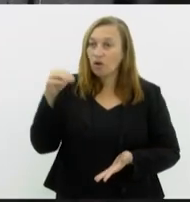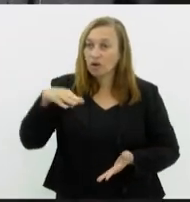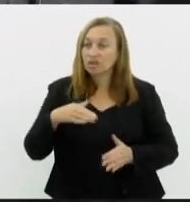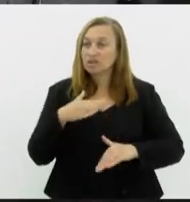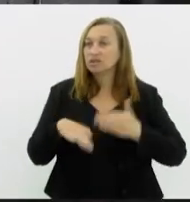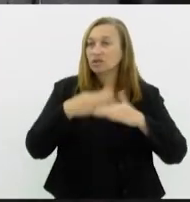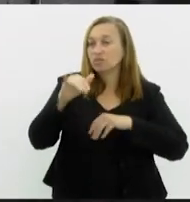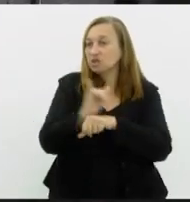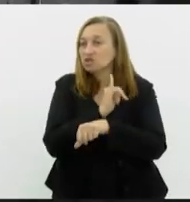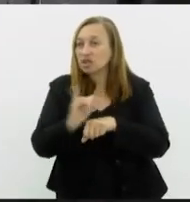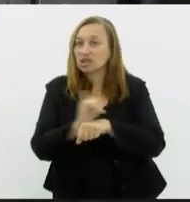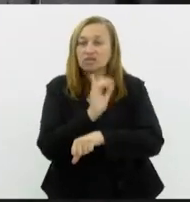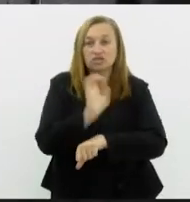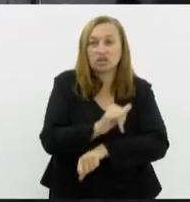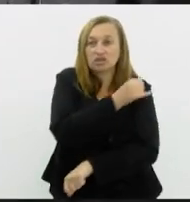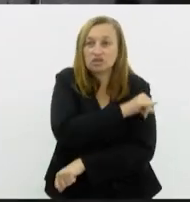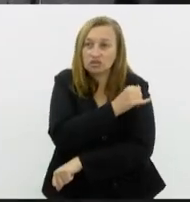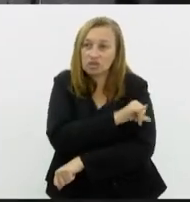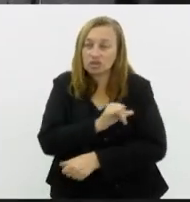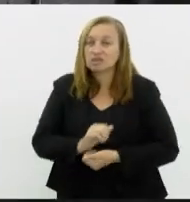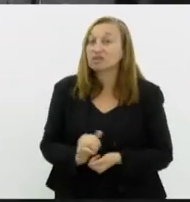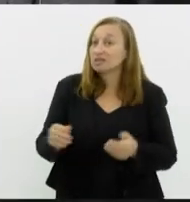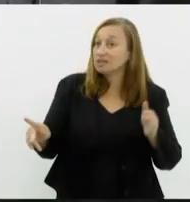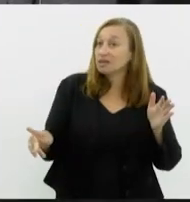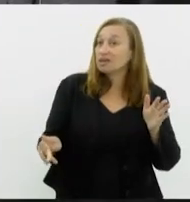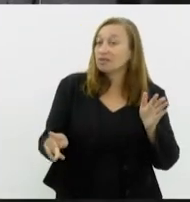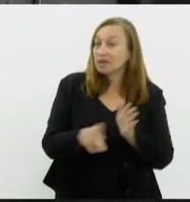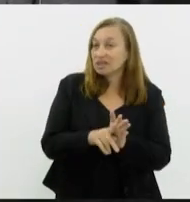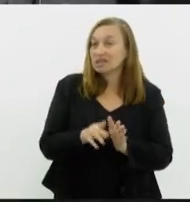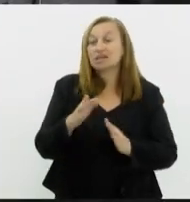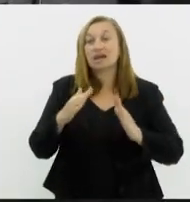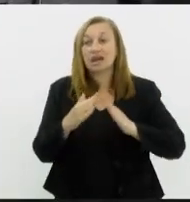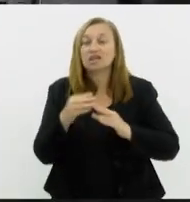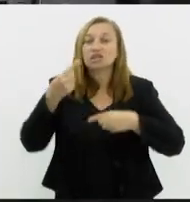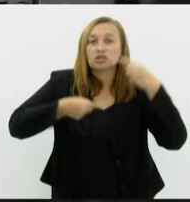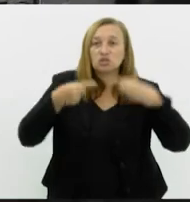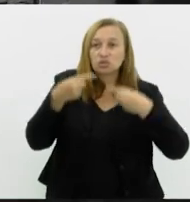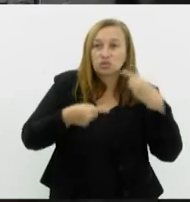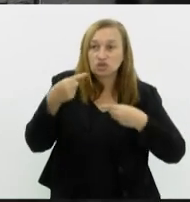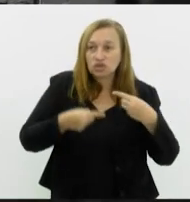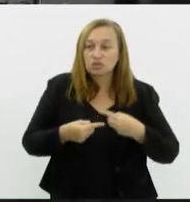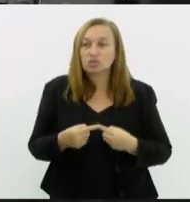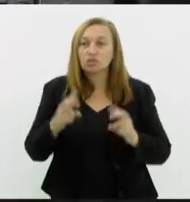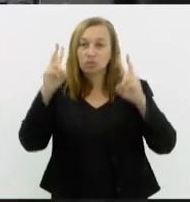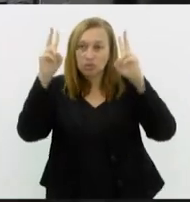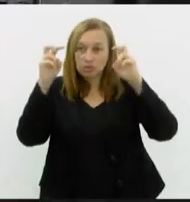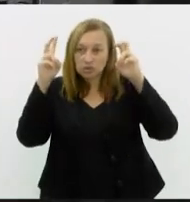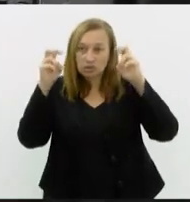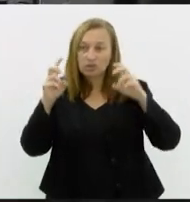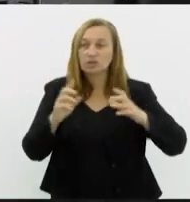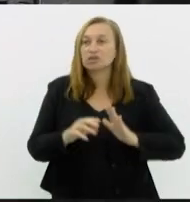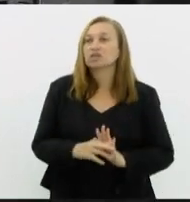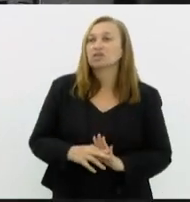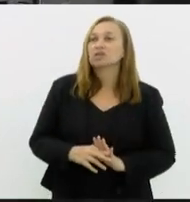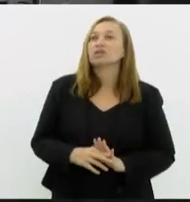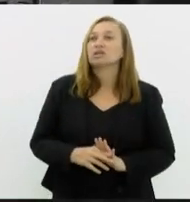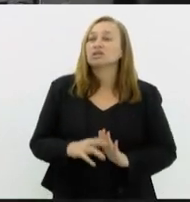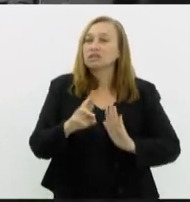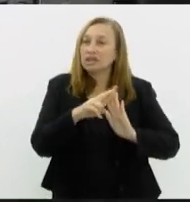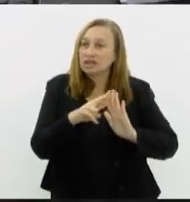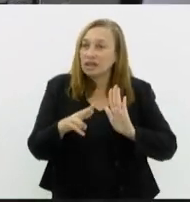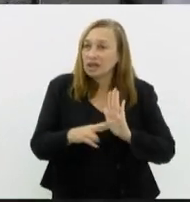Desenvolvimento Estratégico do Estado do Rio de Janeiro, um fórum desta casa, discutimos e debatemos os entraves da reciclagem